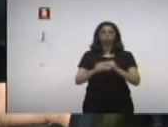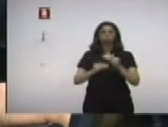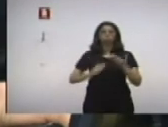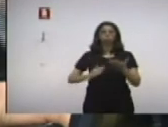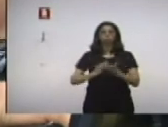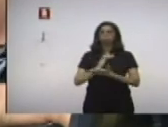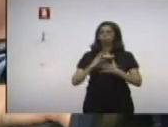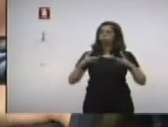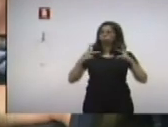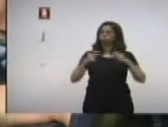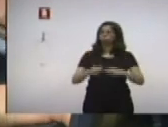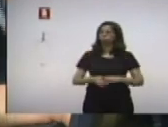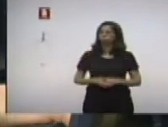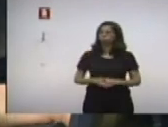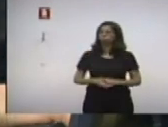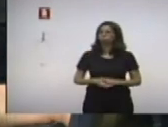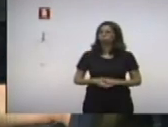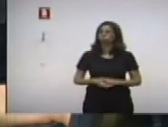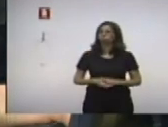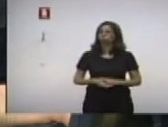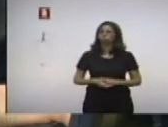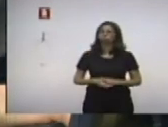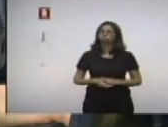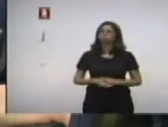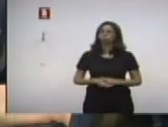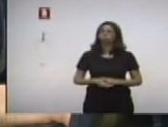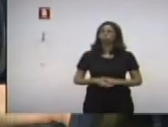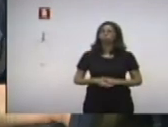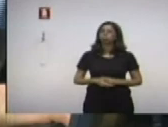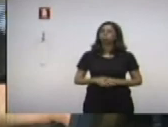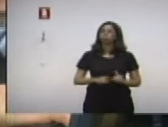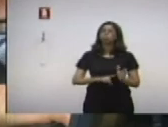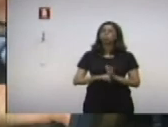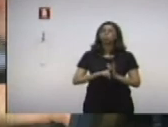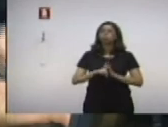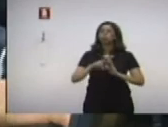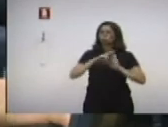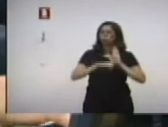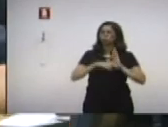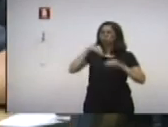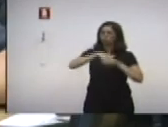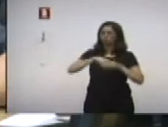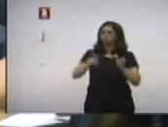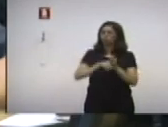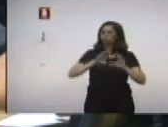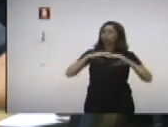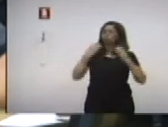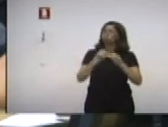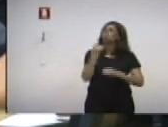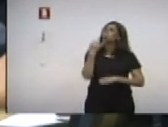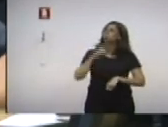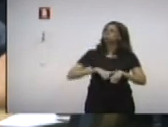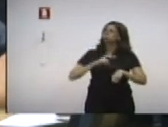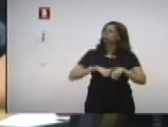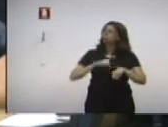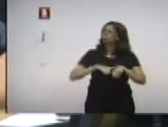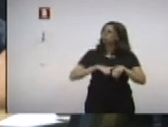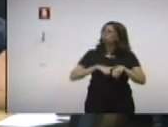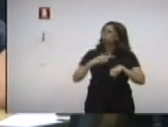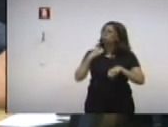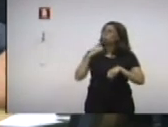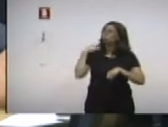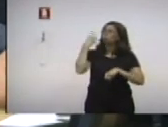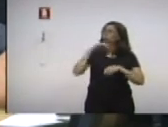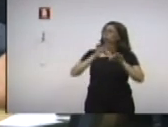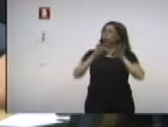por unanimidade eu gostaria de consultar os novos companheiros nosso tempo se esgotou pelo Regimento para que pudéssemos prorrogar por